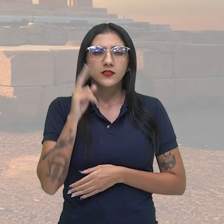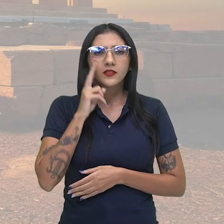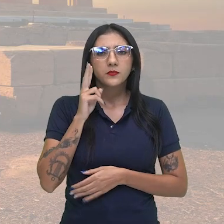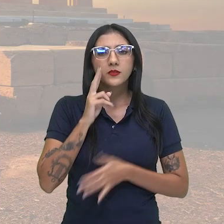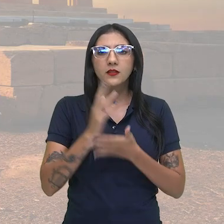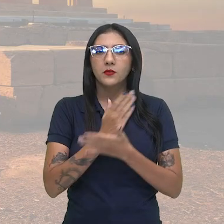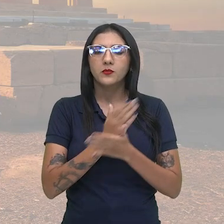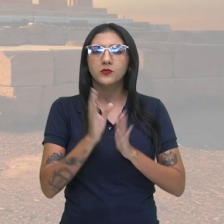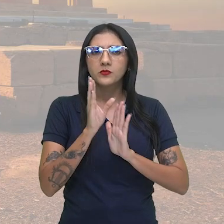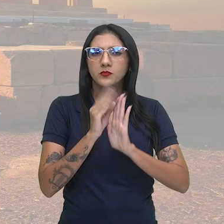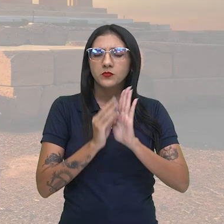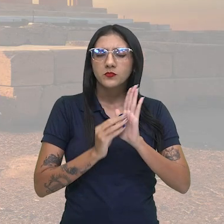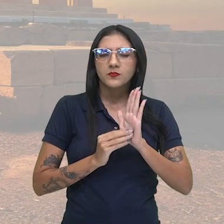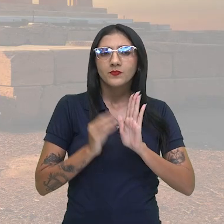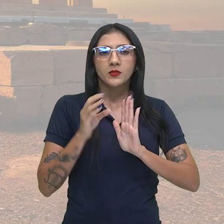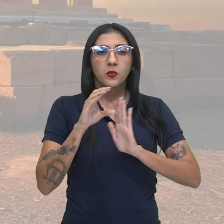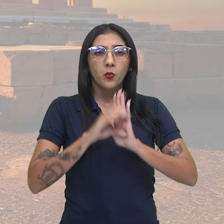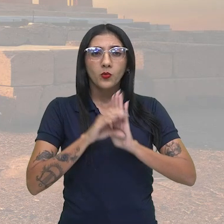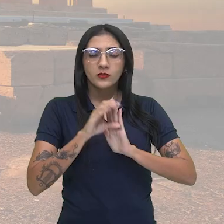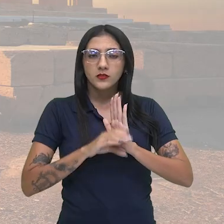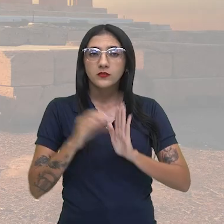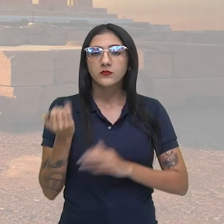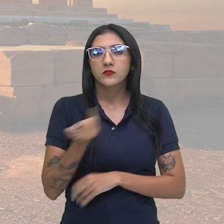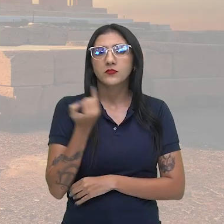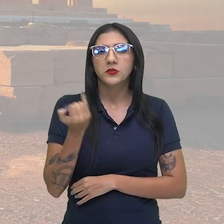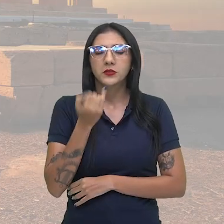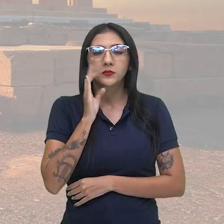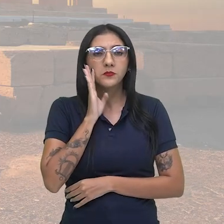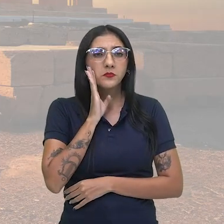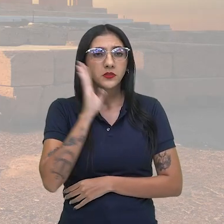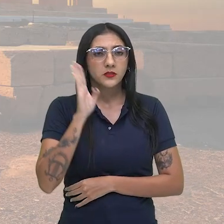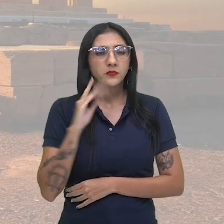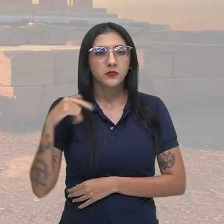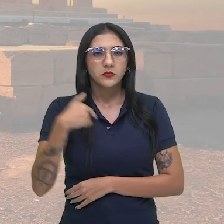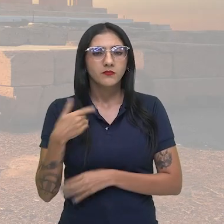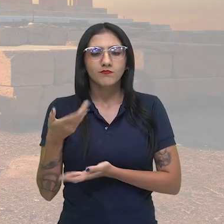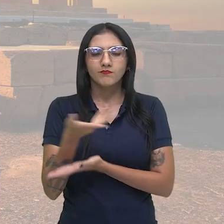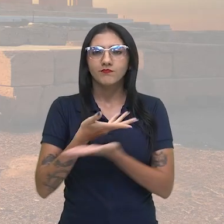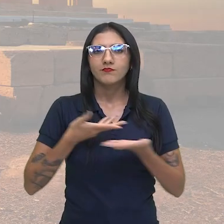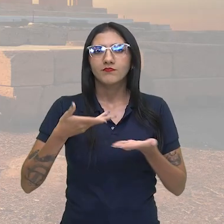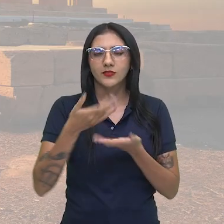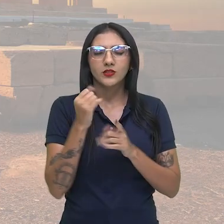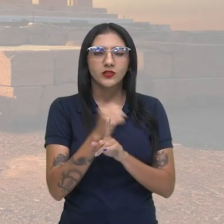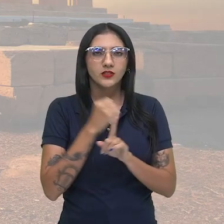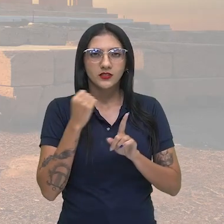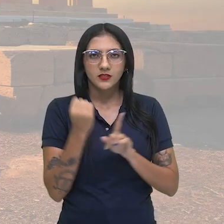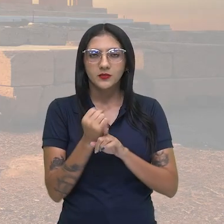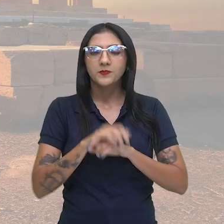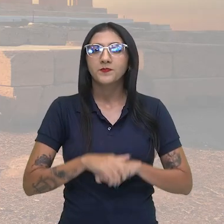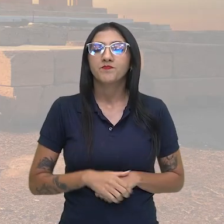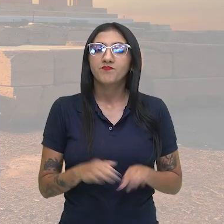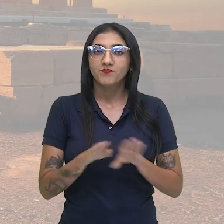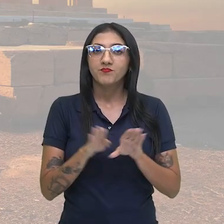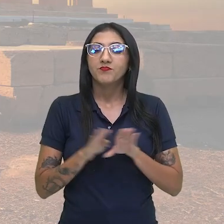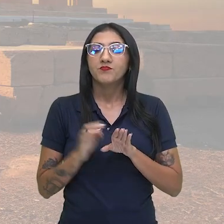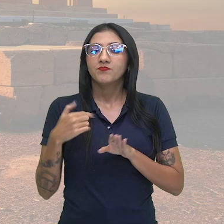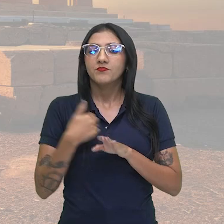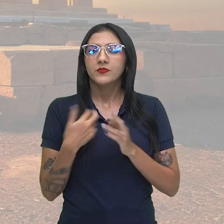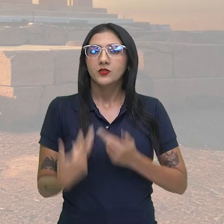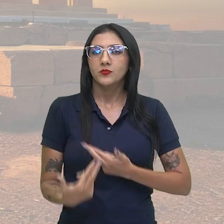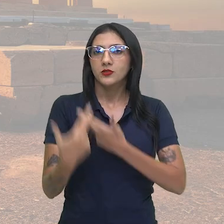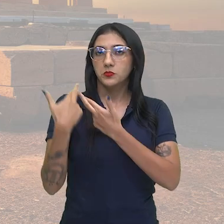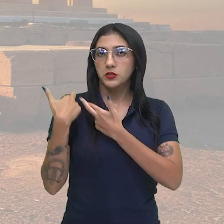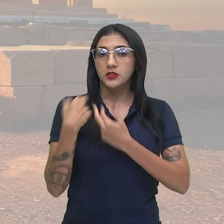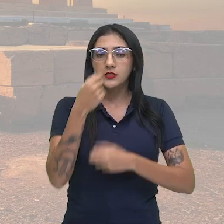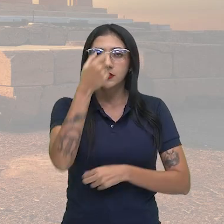alguns temas fundamentais e importantes para a nossa convivência na sociedade, né? E para o nosso papel como cidadão dentro